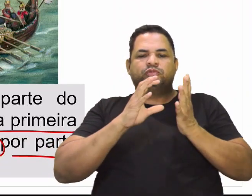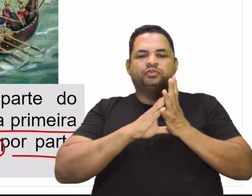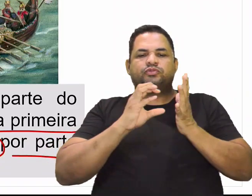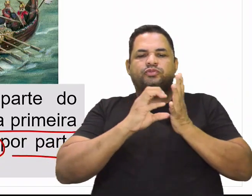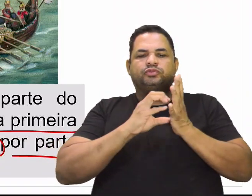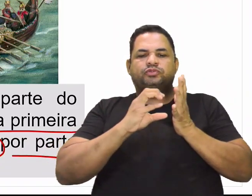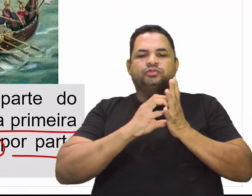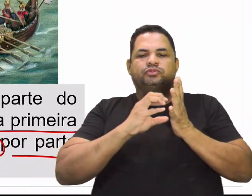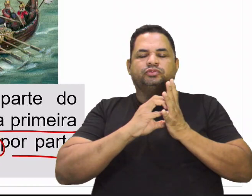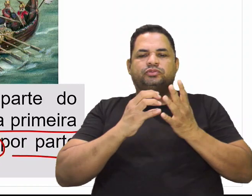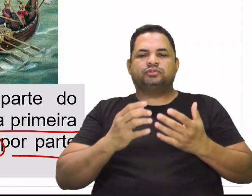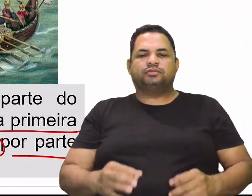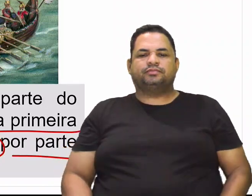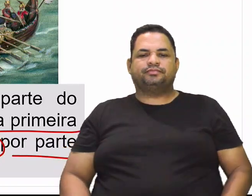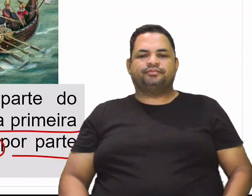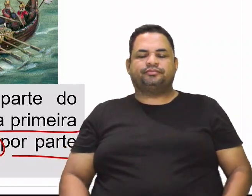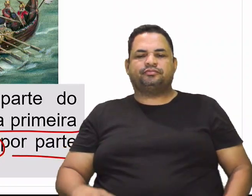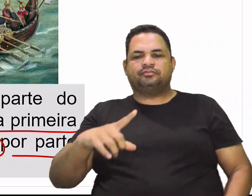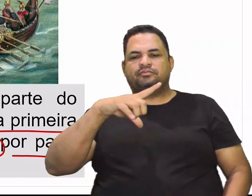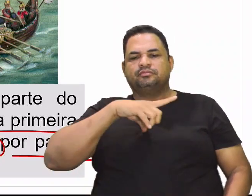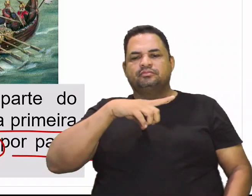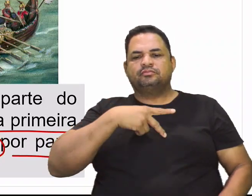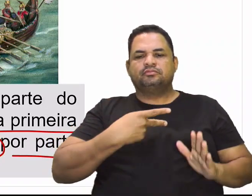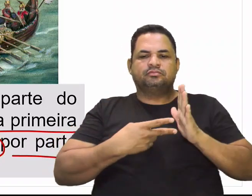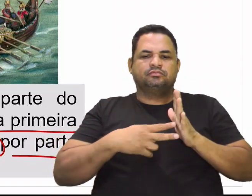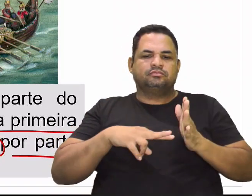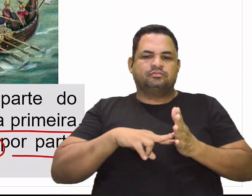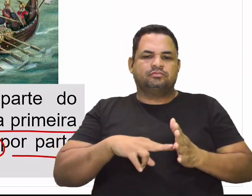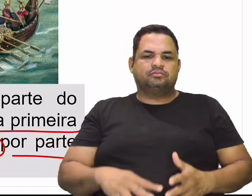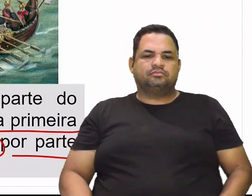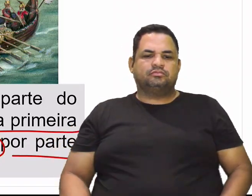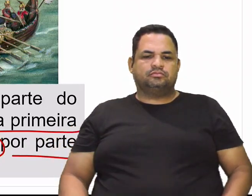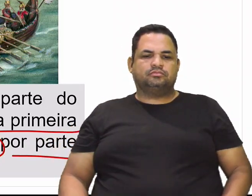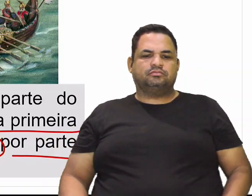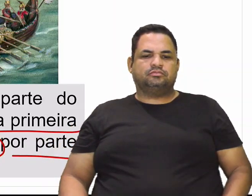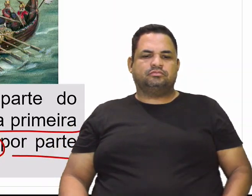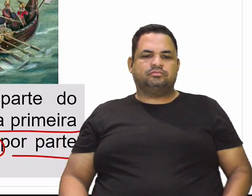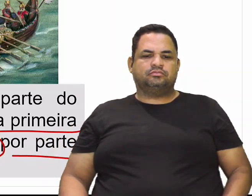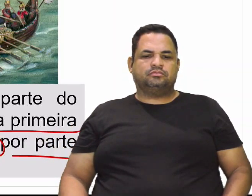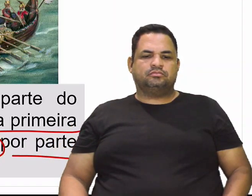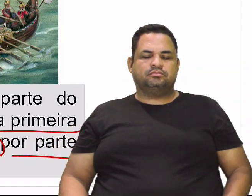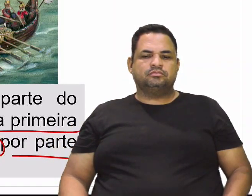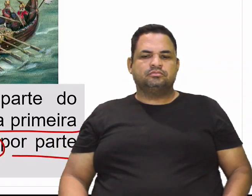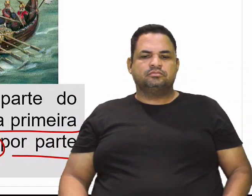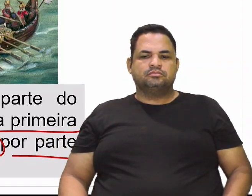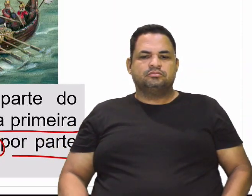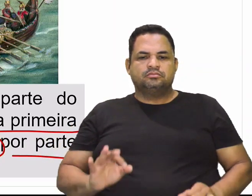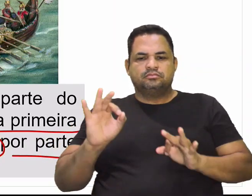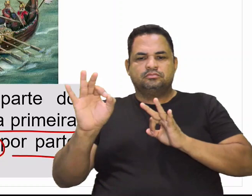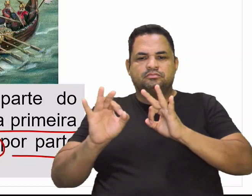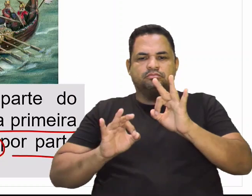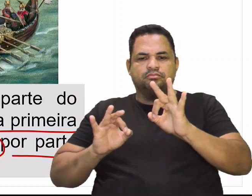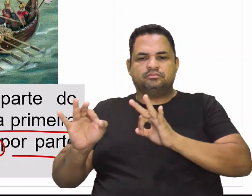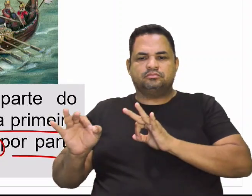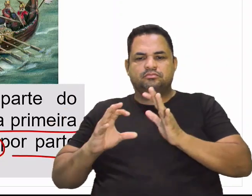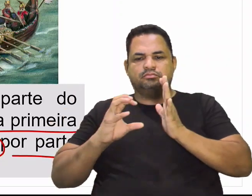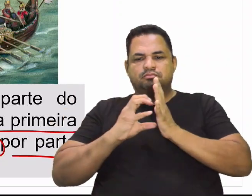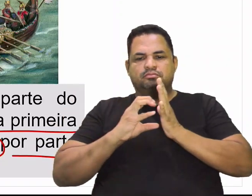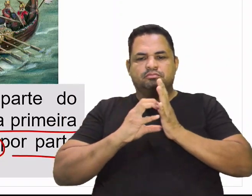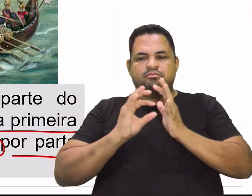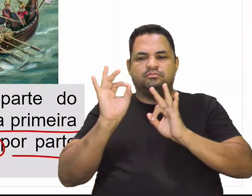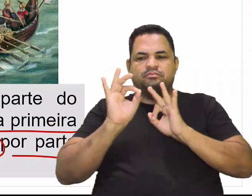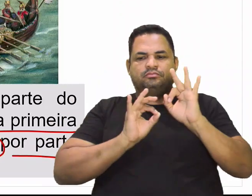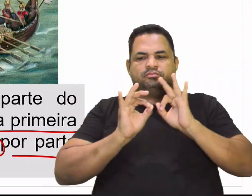símbolos tinham um significado, né? A montagem desses símbolos